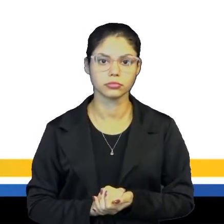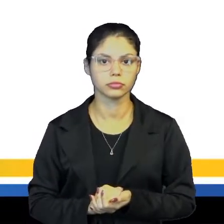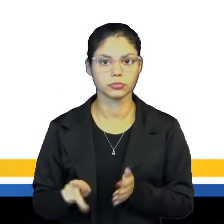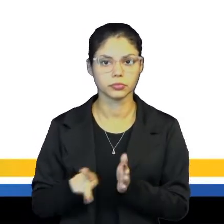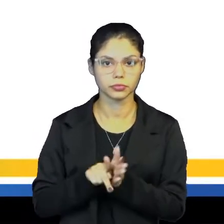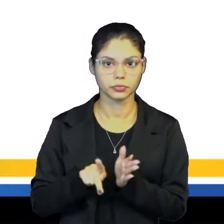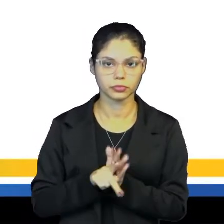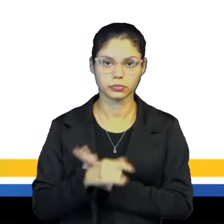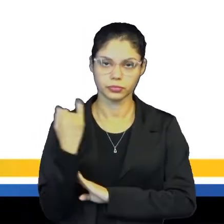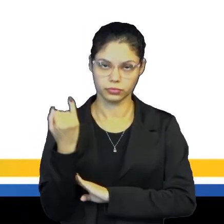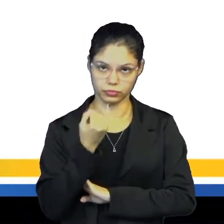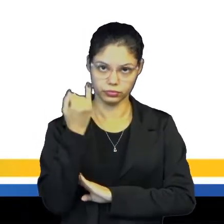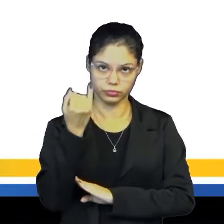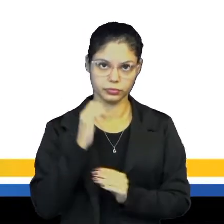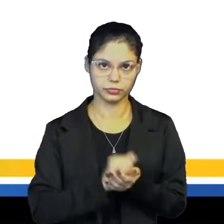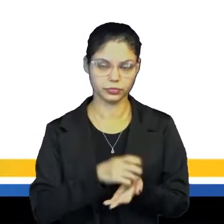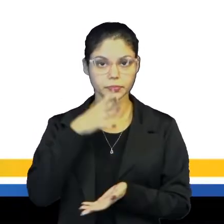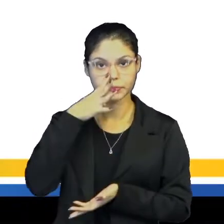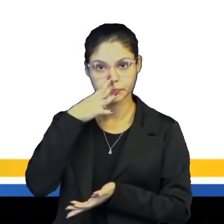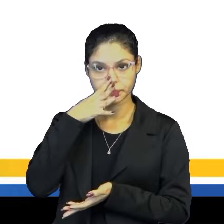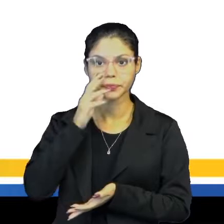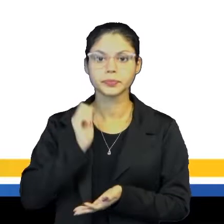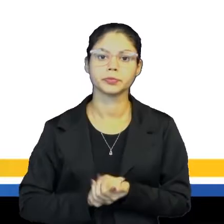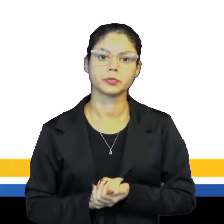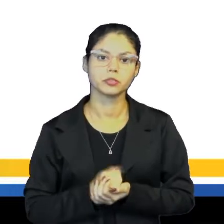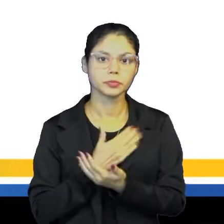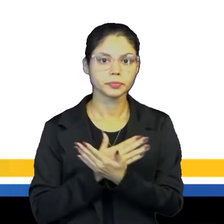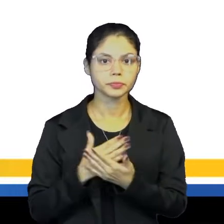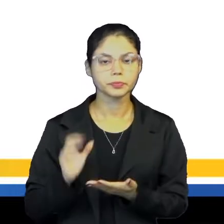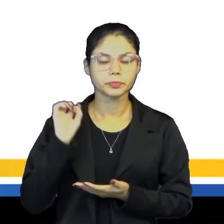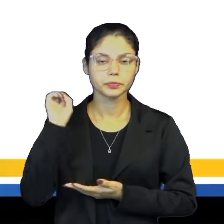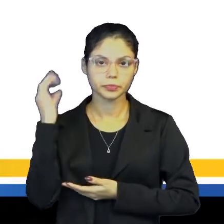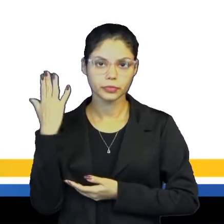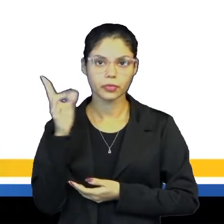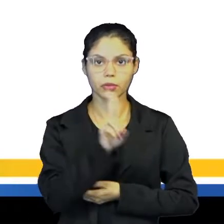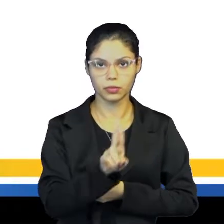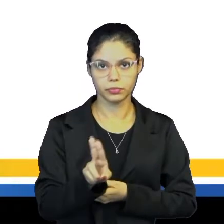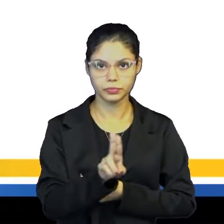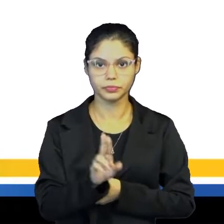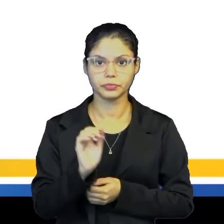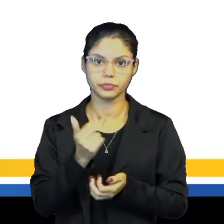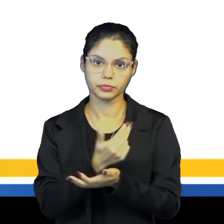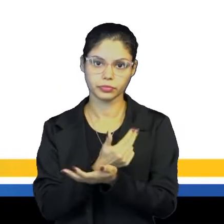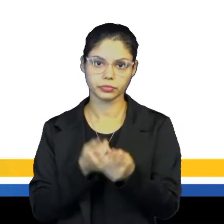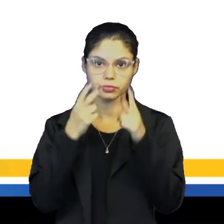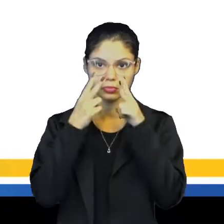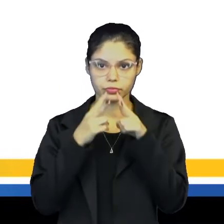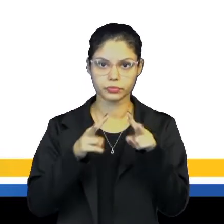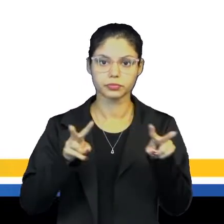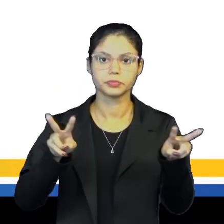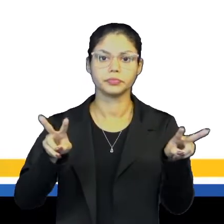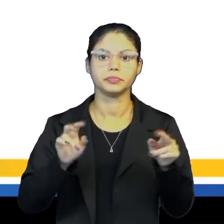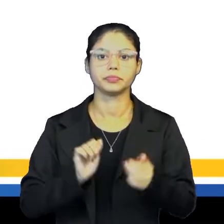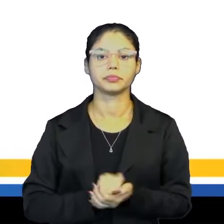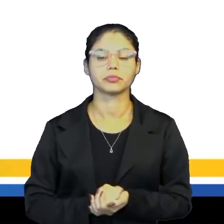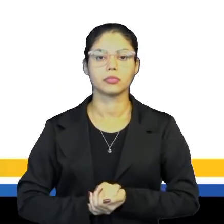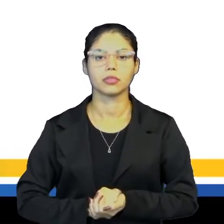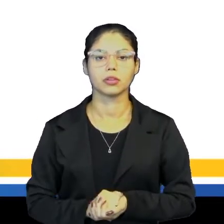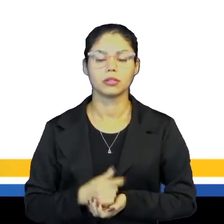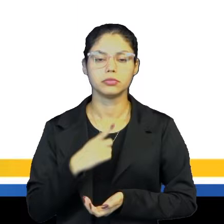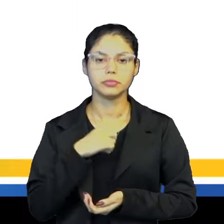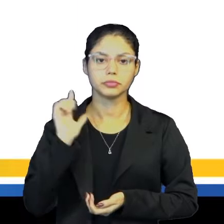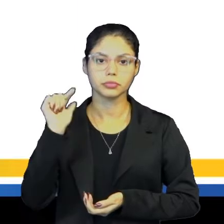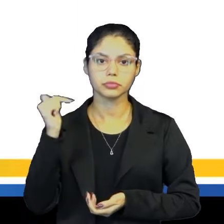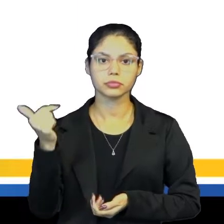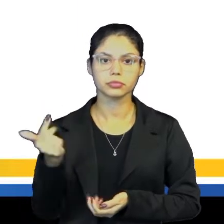seu meio principal de apreciação, costumam, né, ser chamadas de artes visuais. Então, as artes visuais